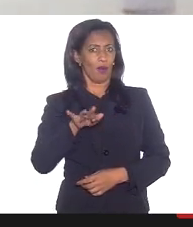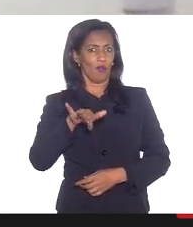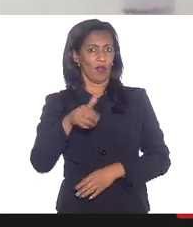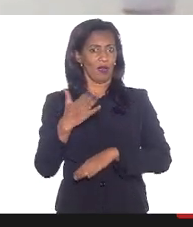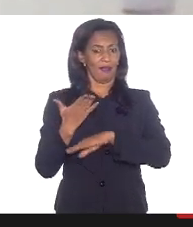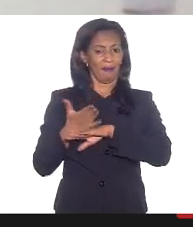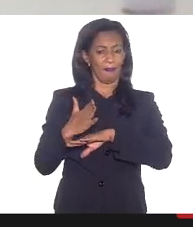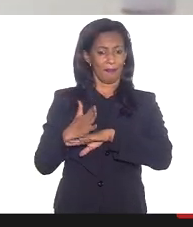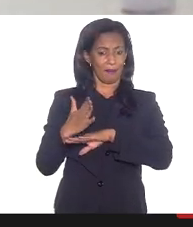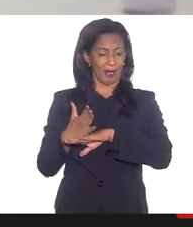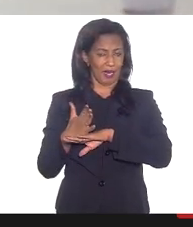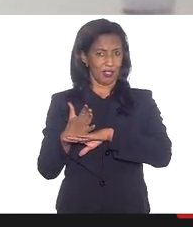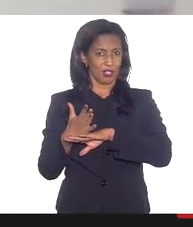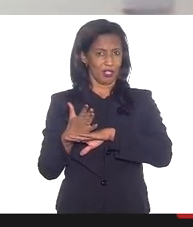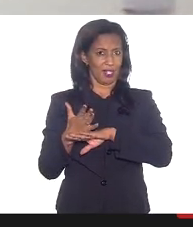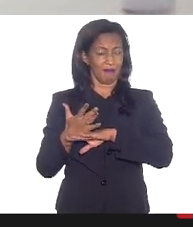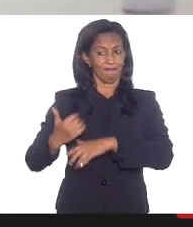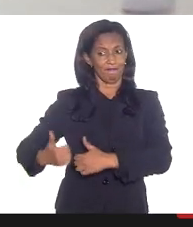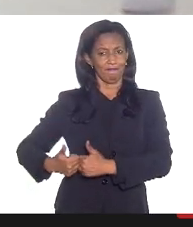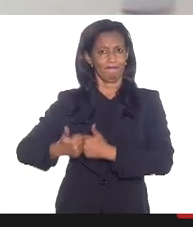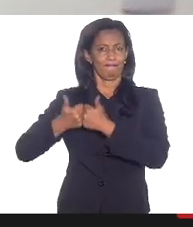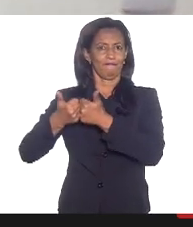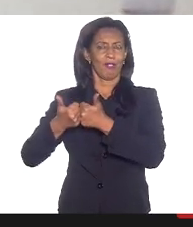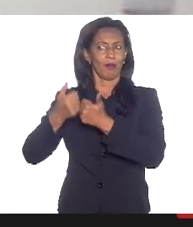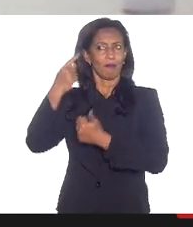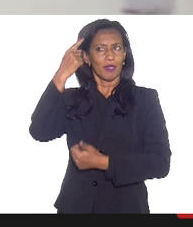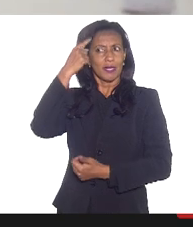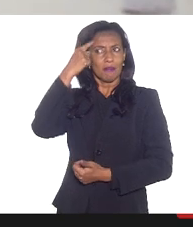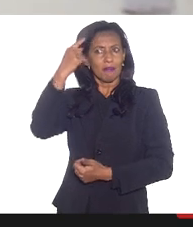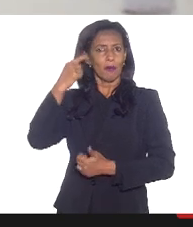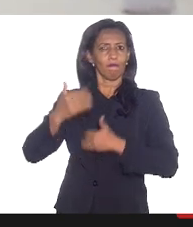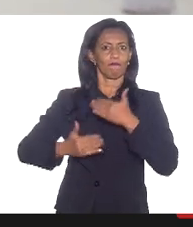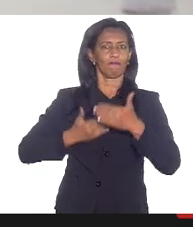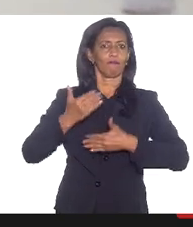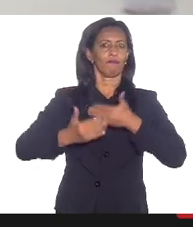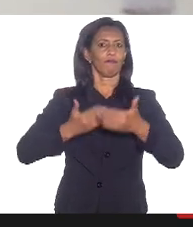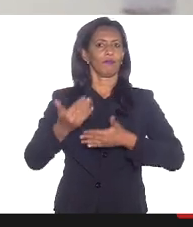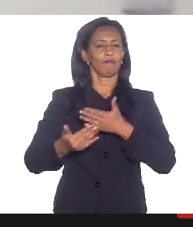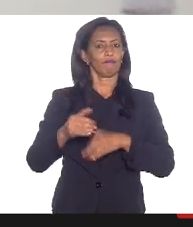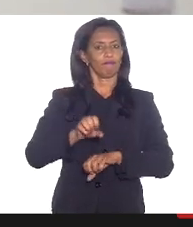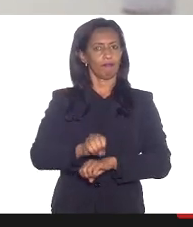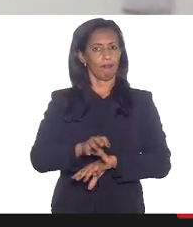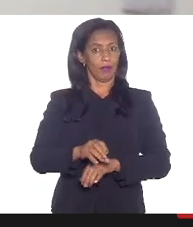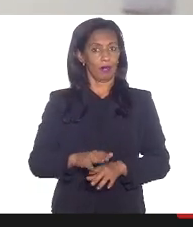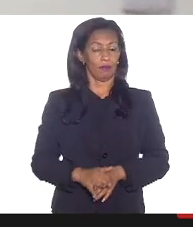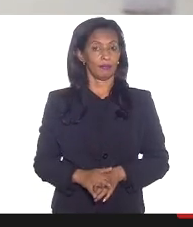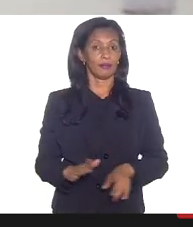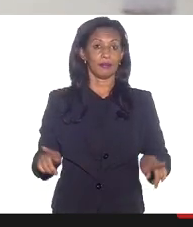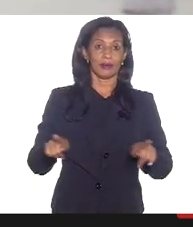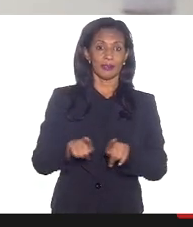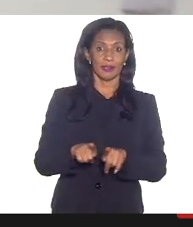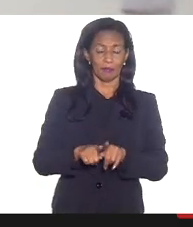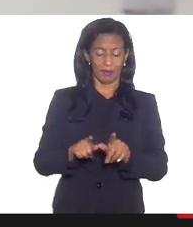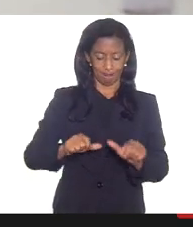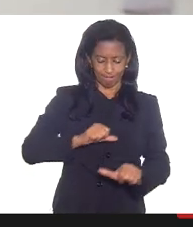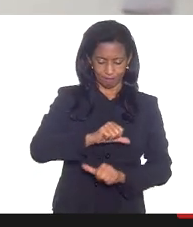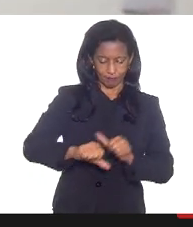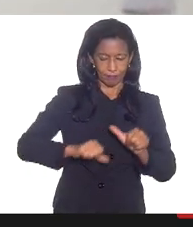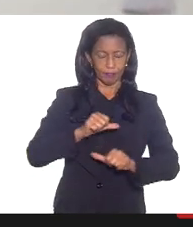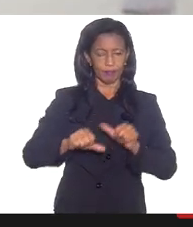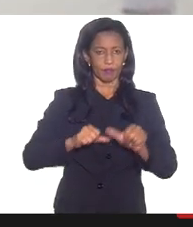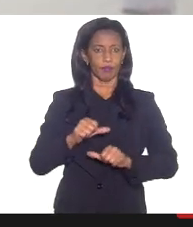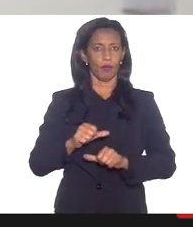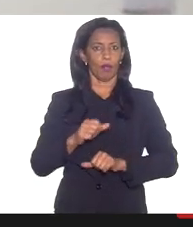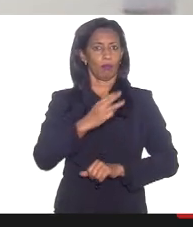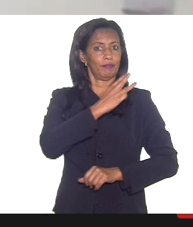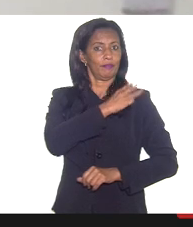prática dialógica é a melhor prática para se pensar os processos educacionais. Entretanto, essa reforma do ensino médio,